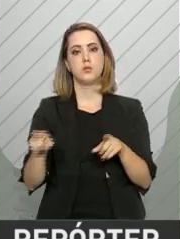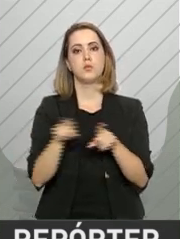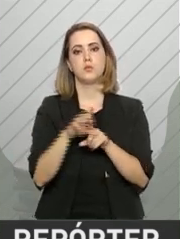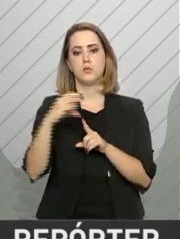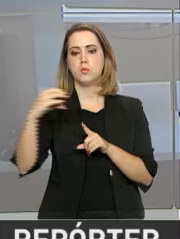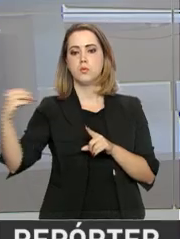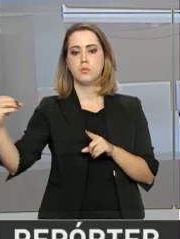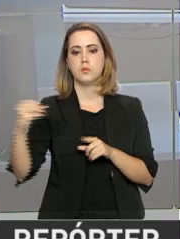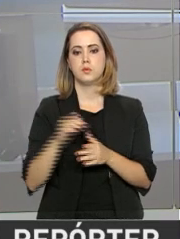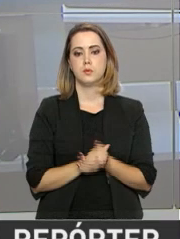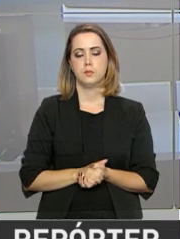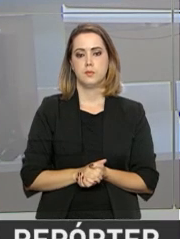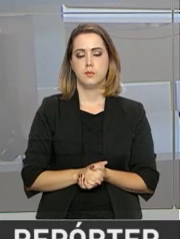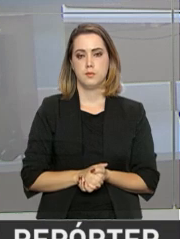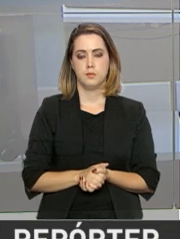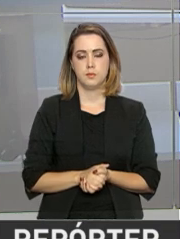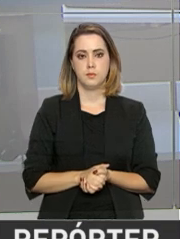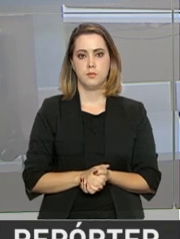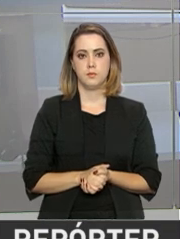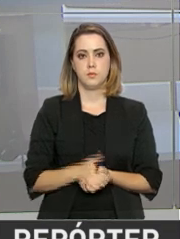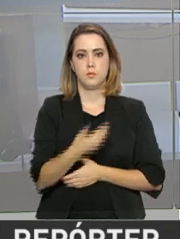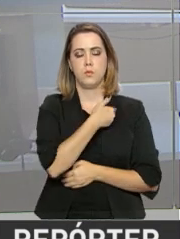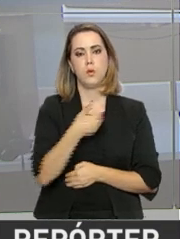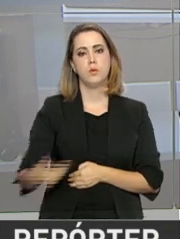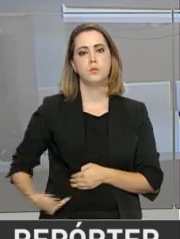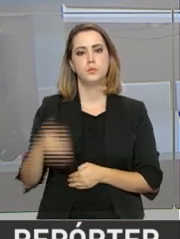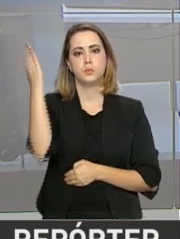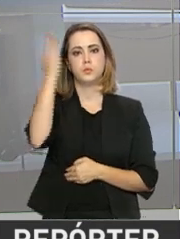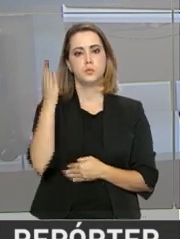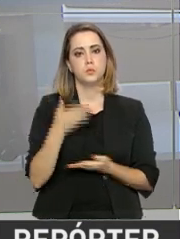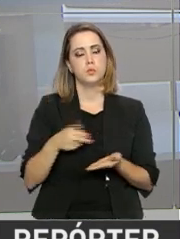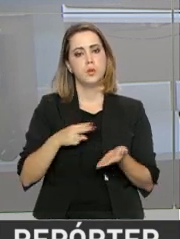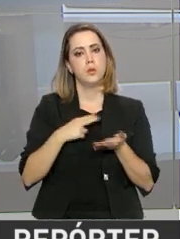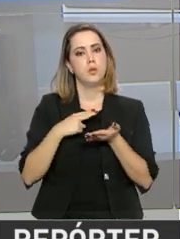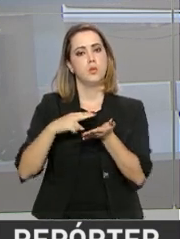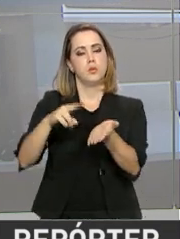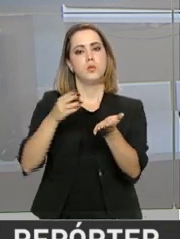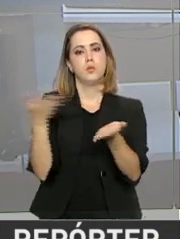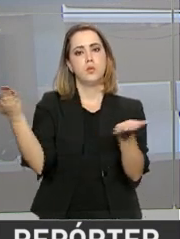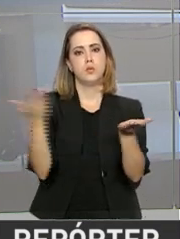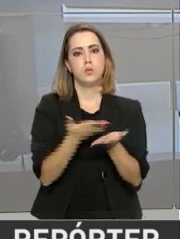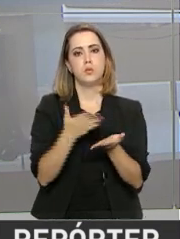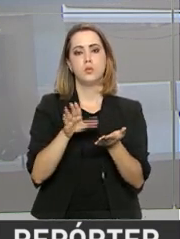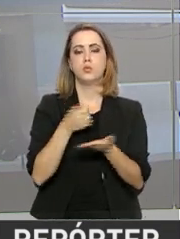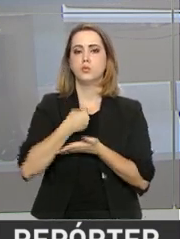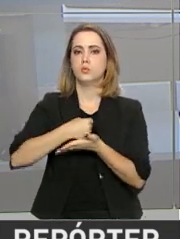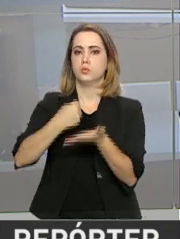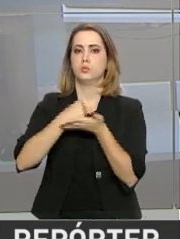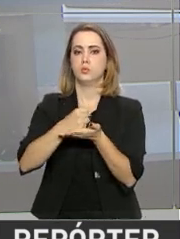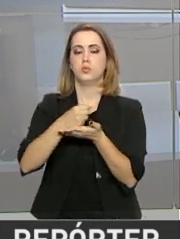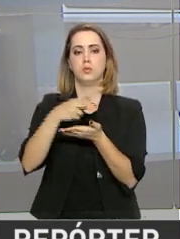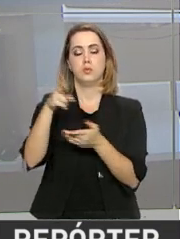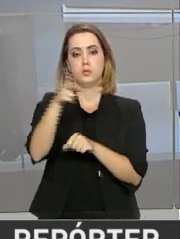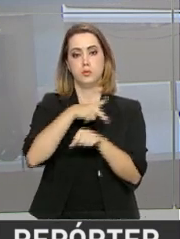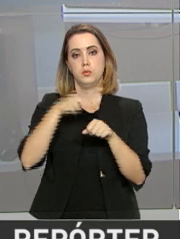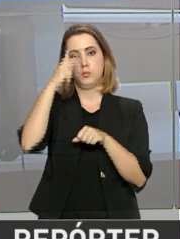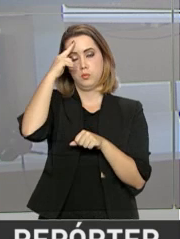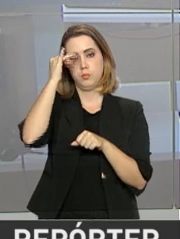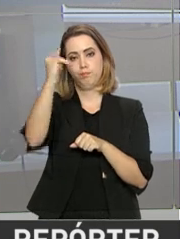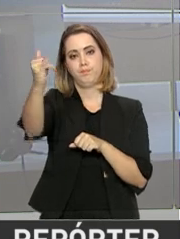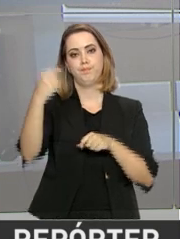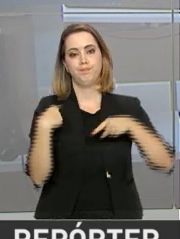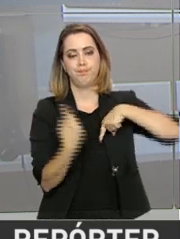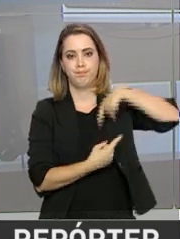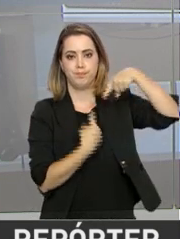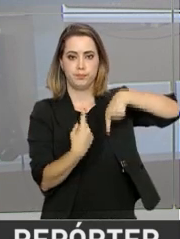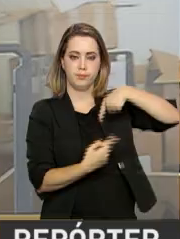e centro-oeste o governo brasileiro enviou hoje doações para o Haiti o país foi atingido pelo fur cão methel na